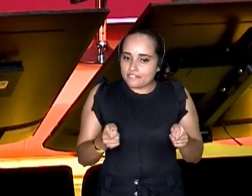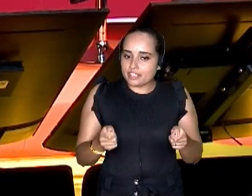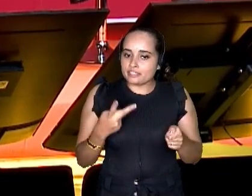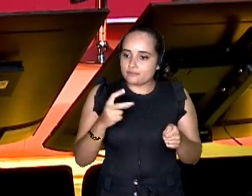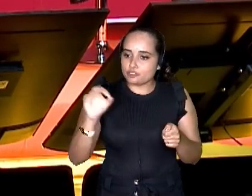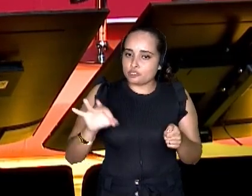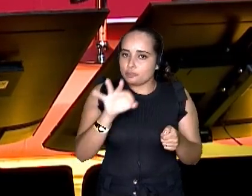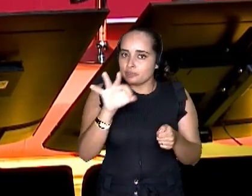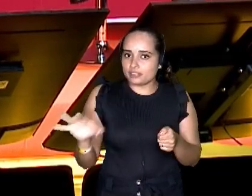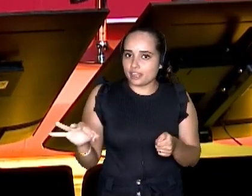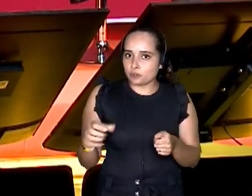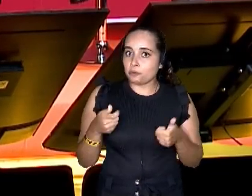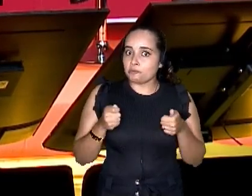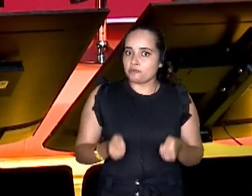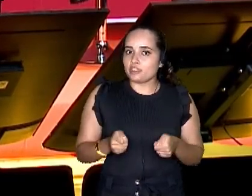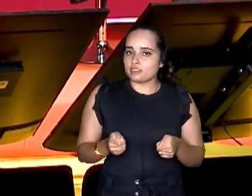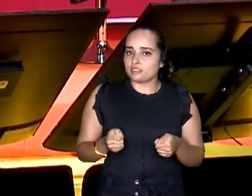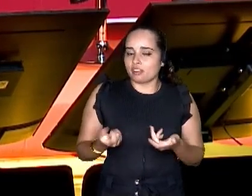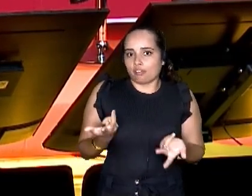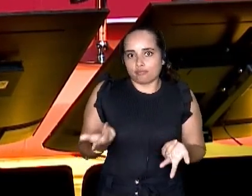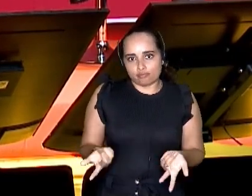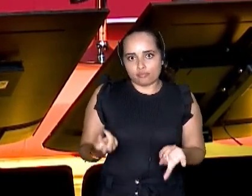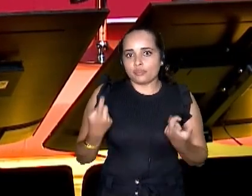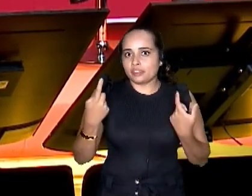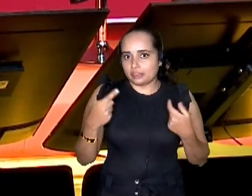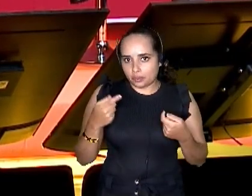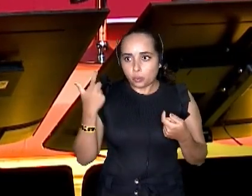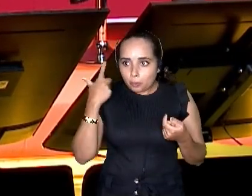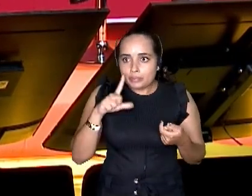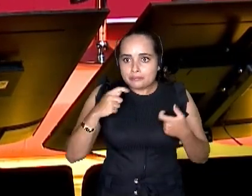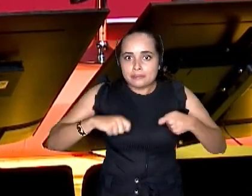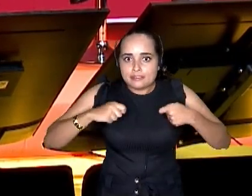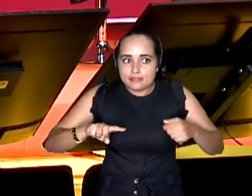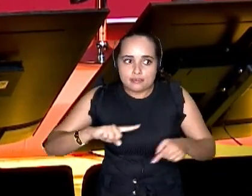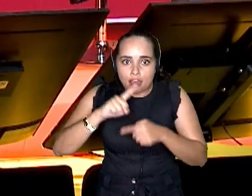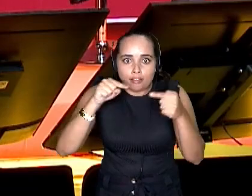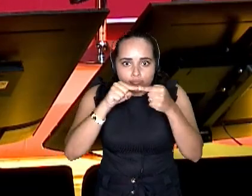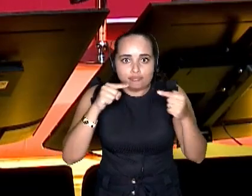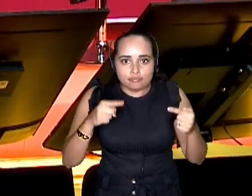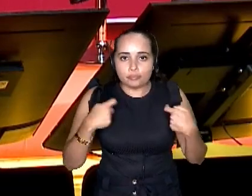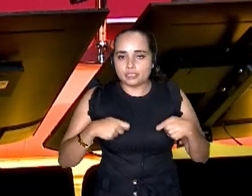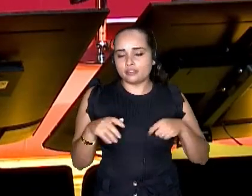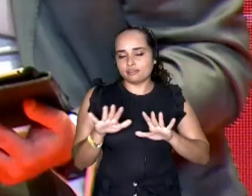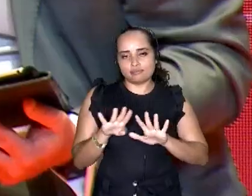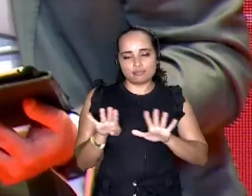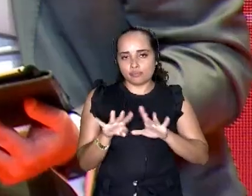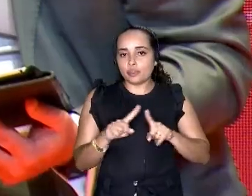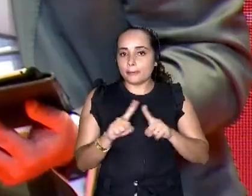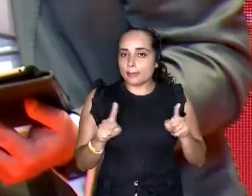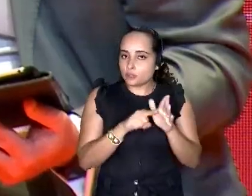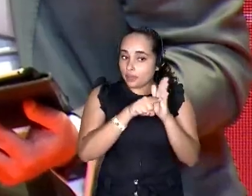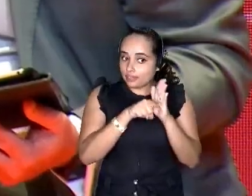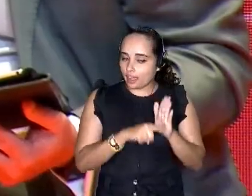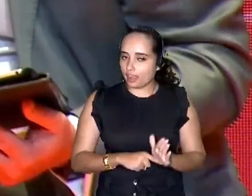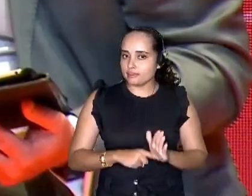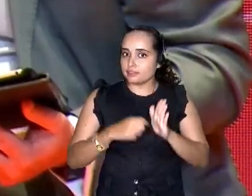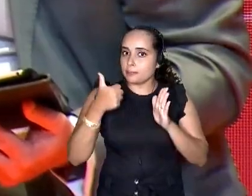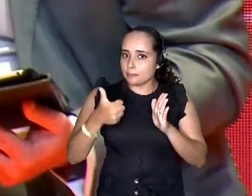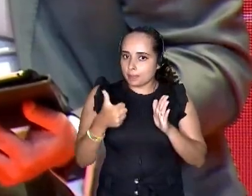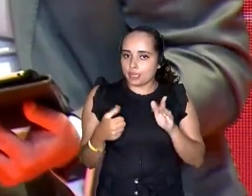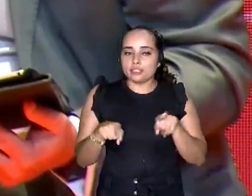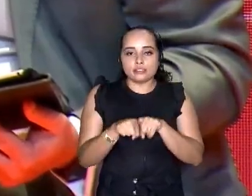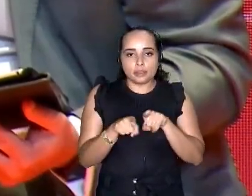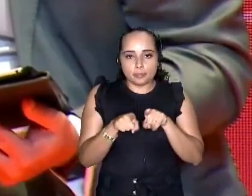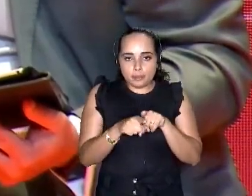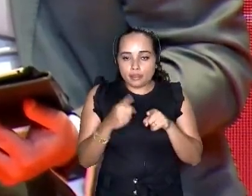20% não é algo que tem que ser atingido, né? Mas sim uma análise sim, funcional, como falamos antes, um delineamento